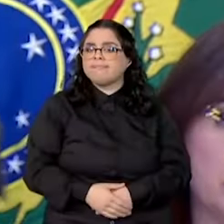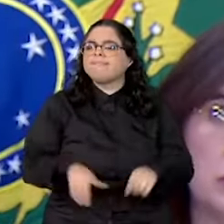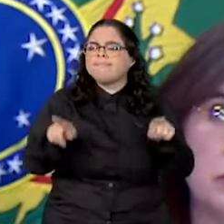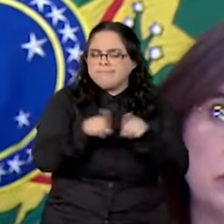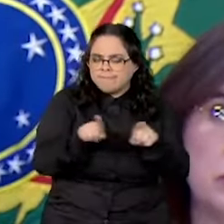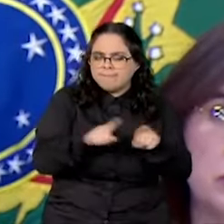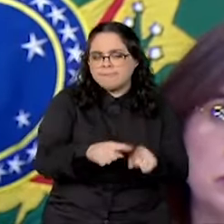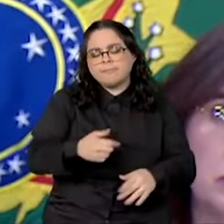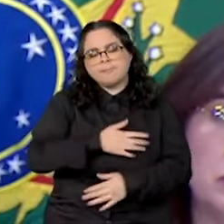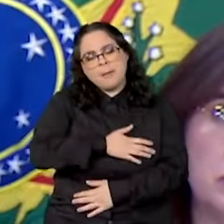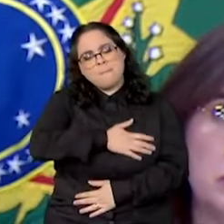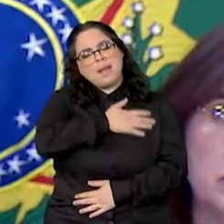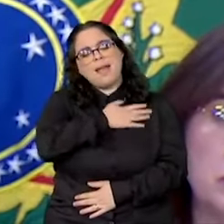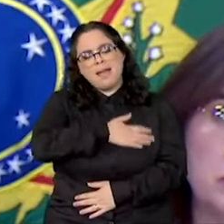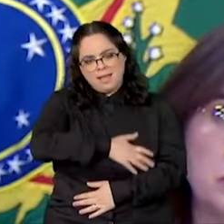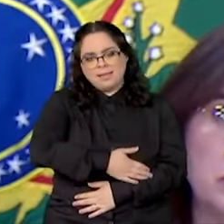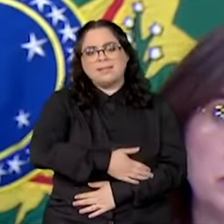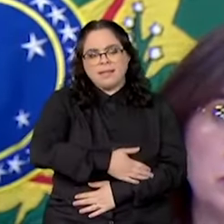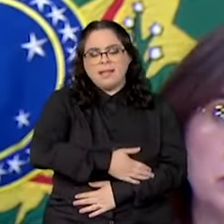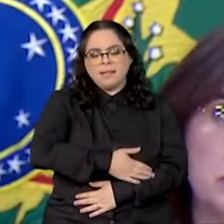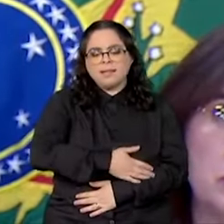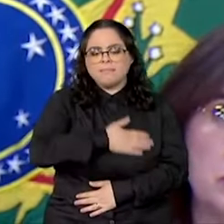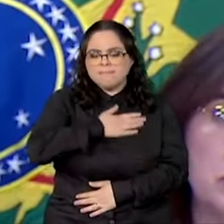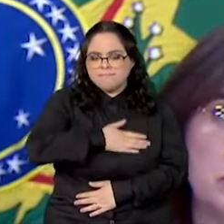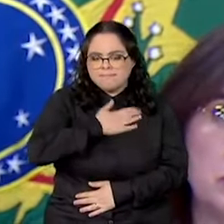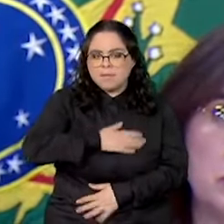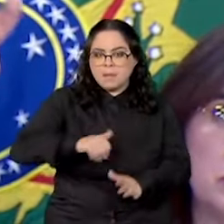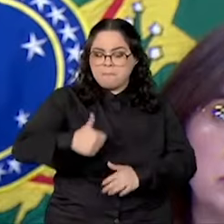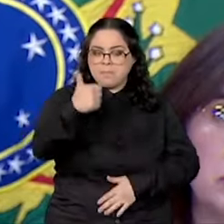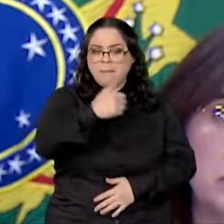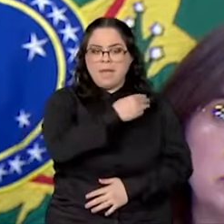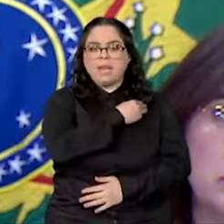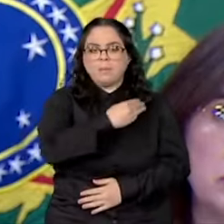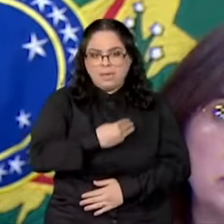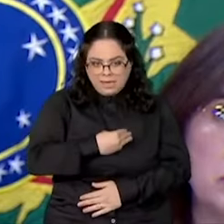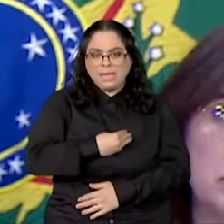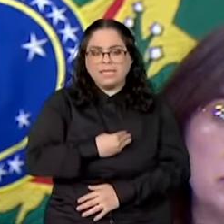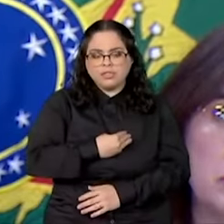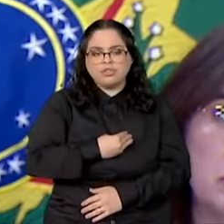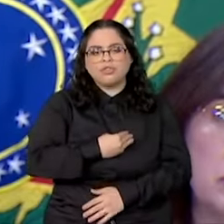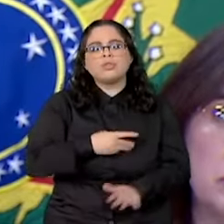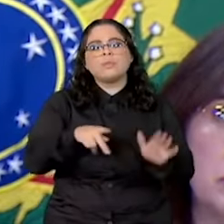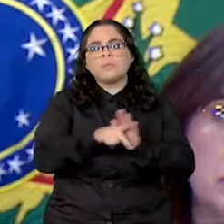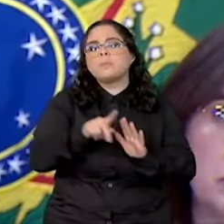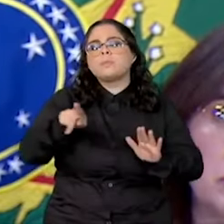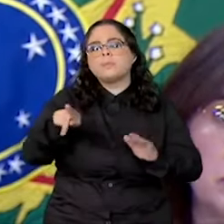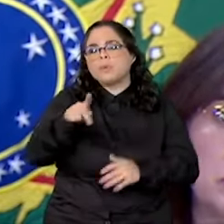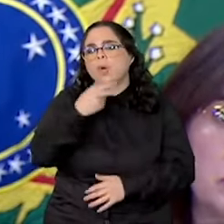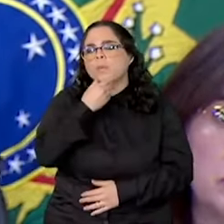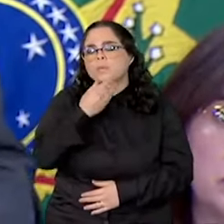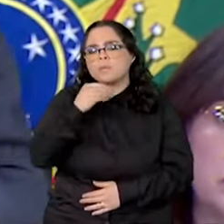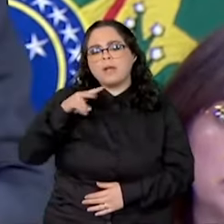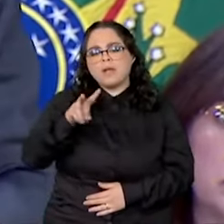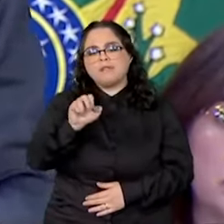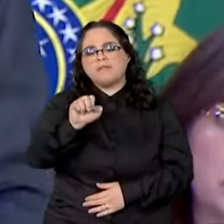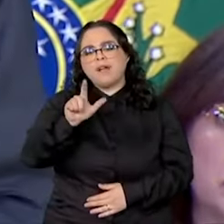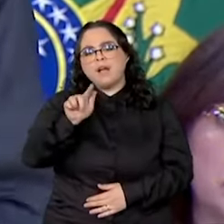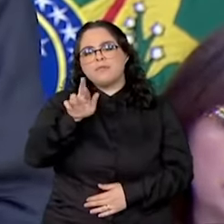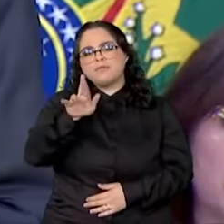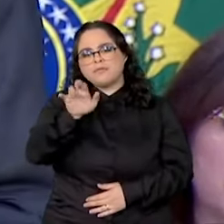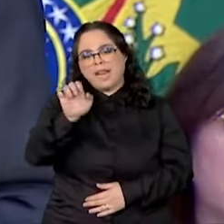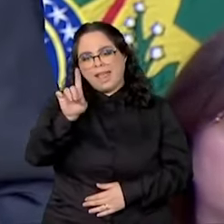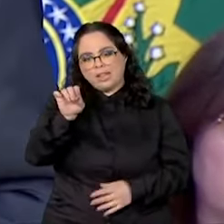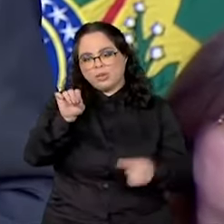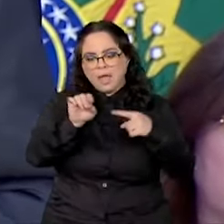um prazer imenso de ter como primeiro ministro do turismo Valfrido dos Mares Guias, companheiro da mais